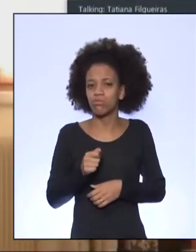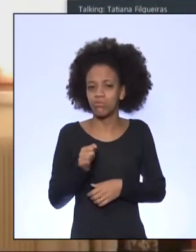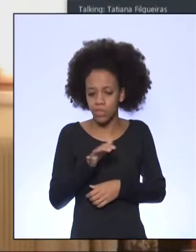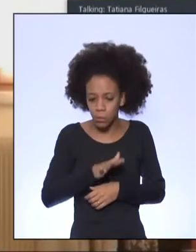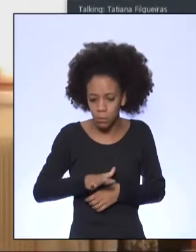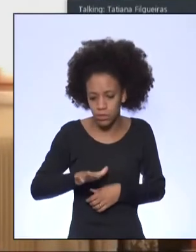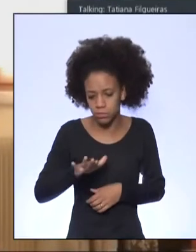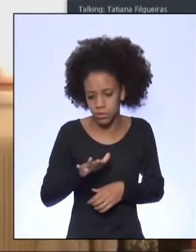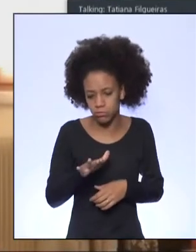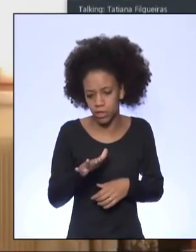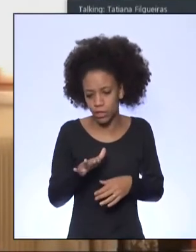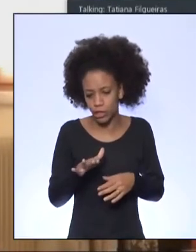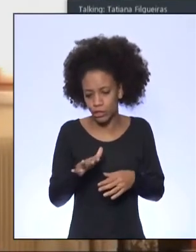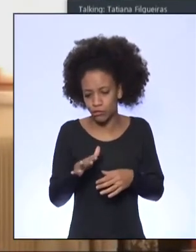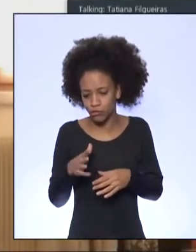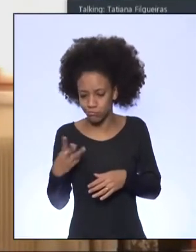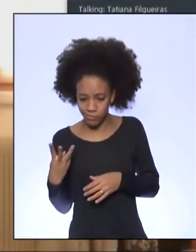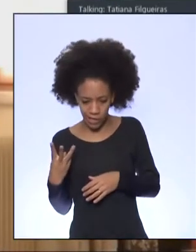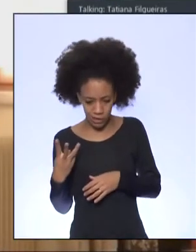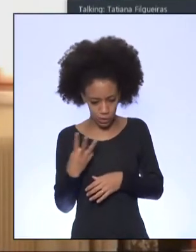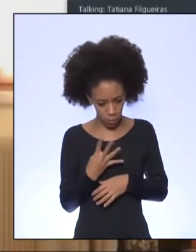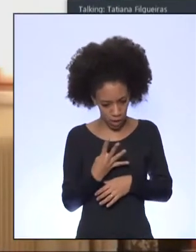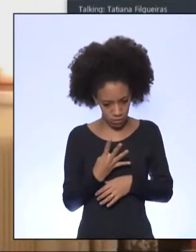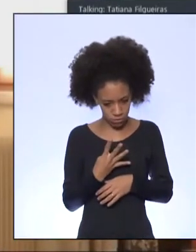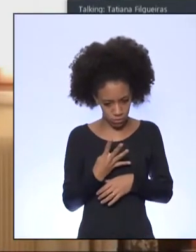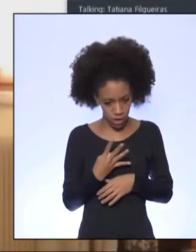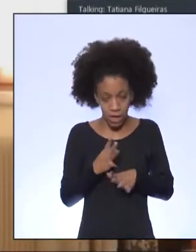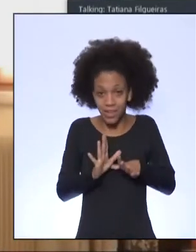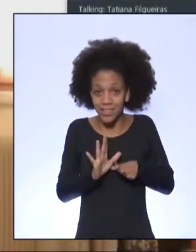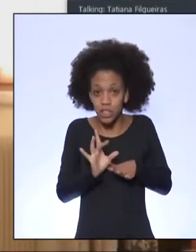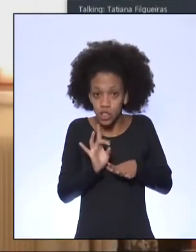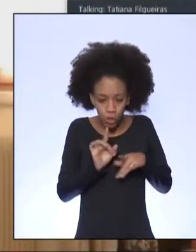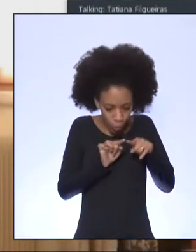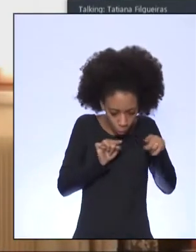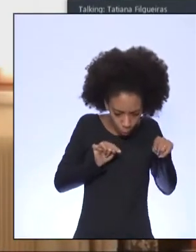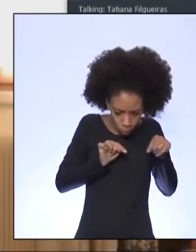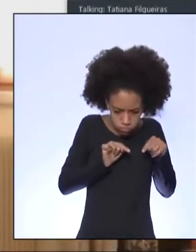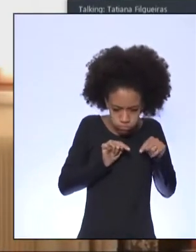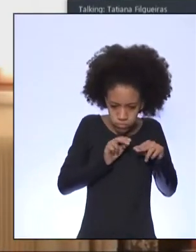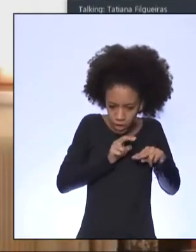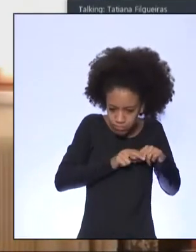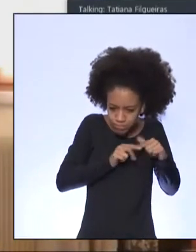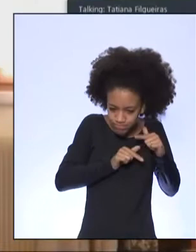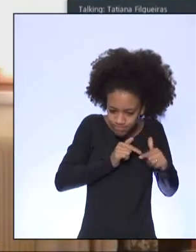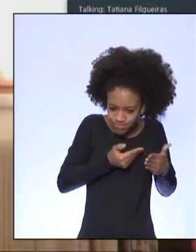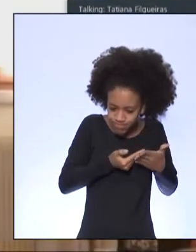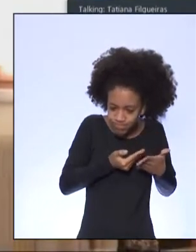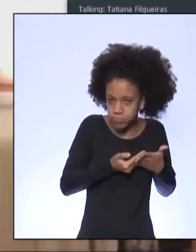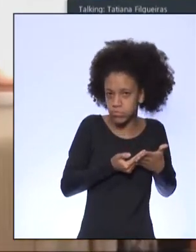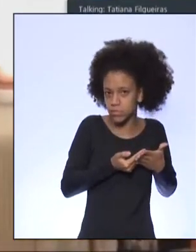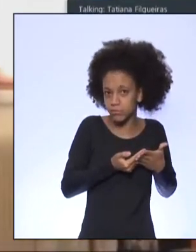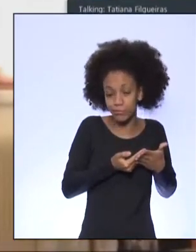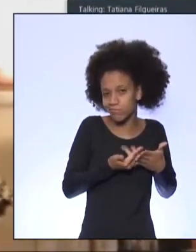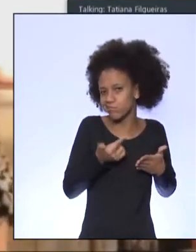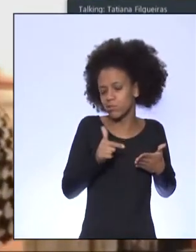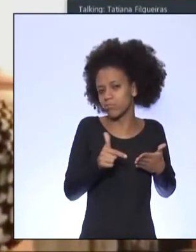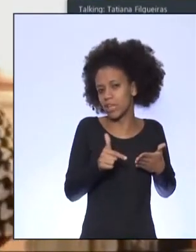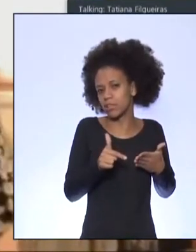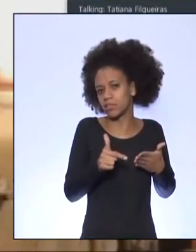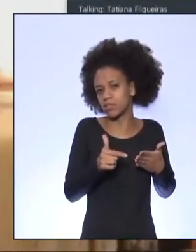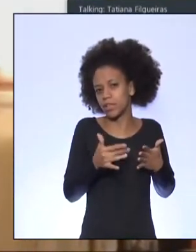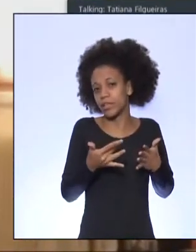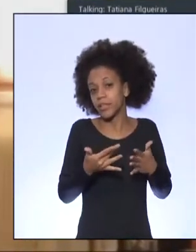de 3, 4 pessoas onde ele possa ter um cantinho para trabalhar, né? E um número parecido com esse também,